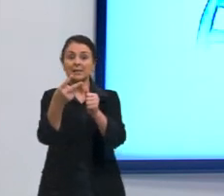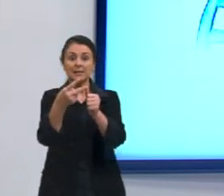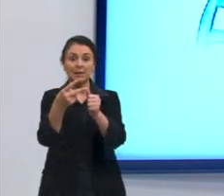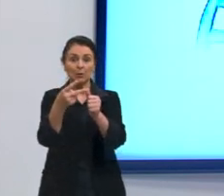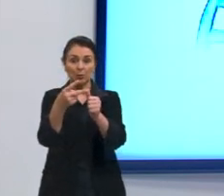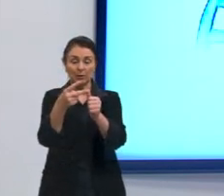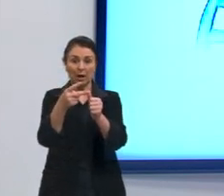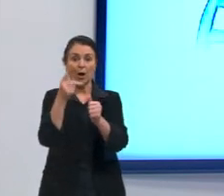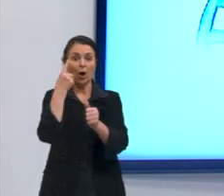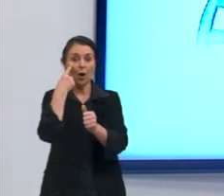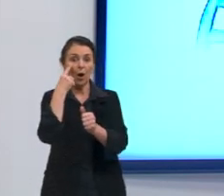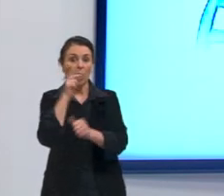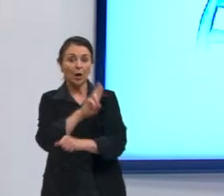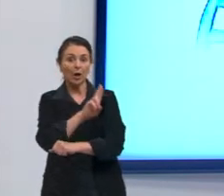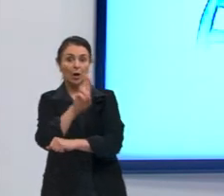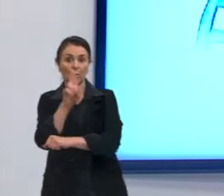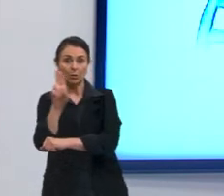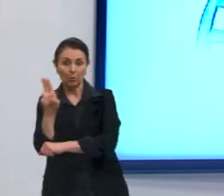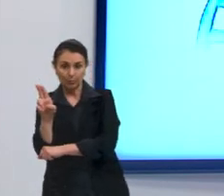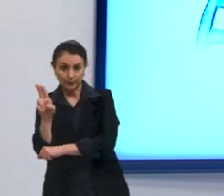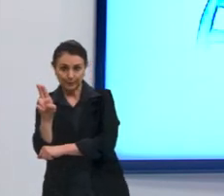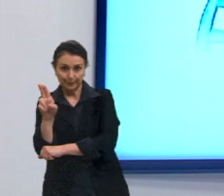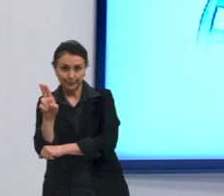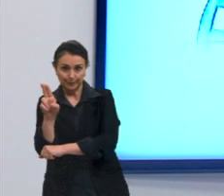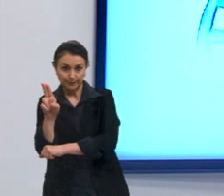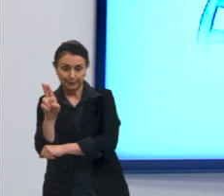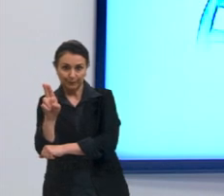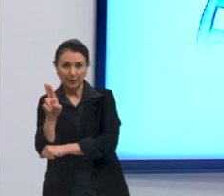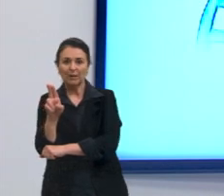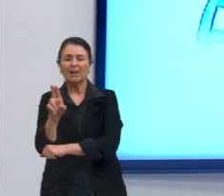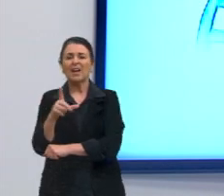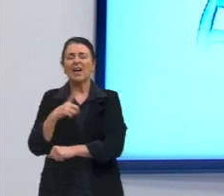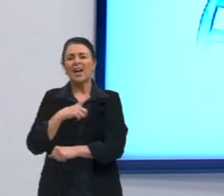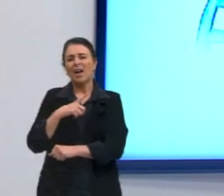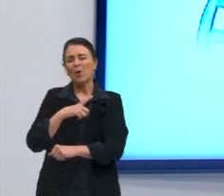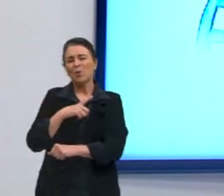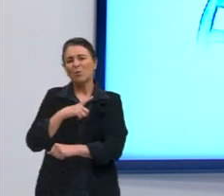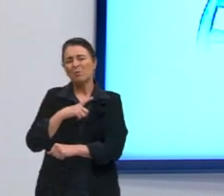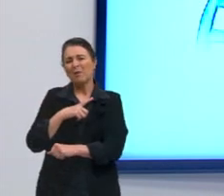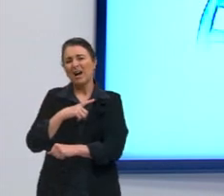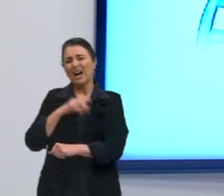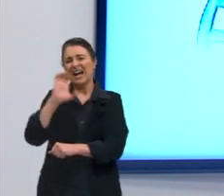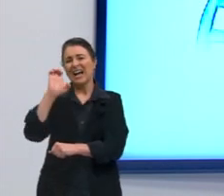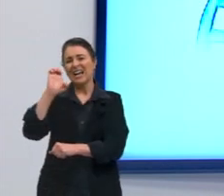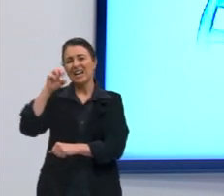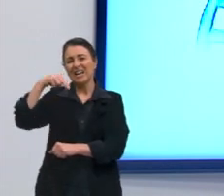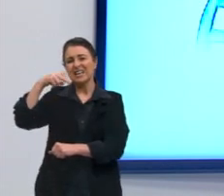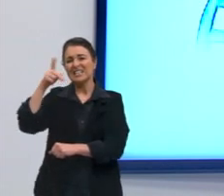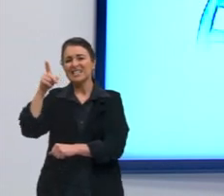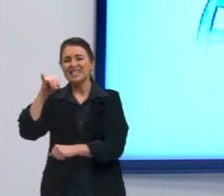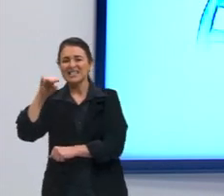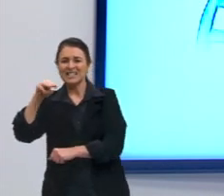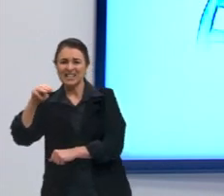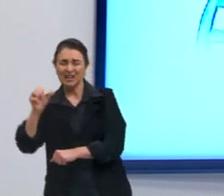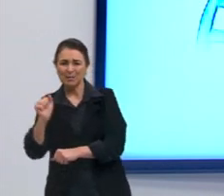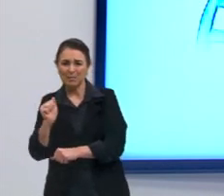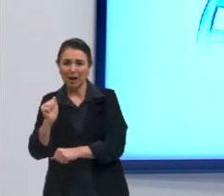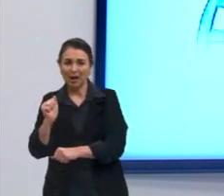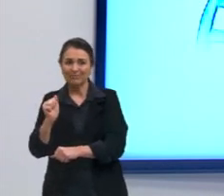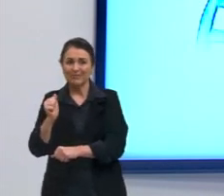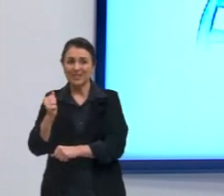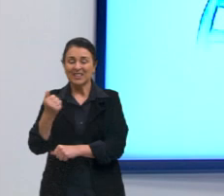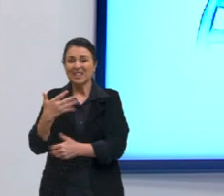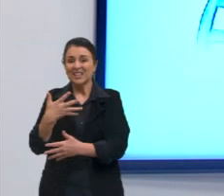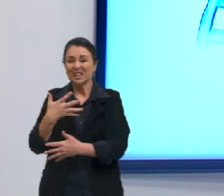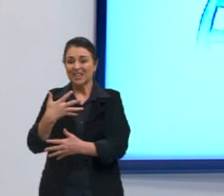que é produtora de carbapenase é uma enzima então que vai estar inibindo a ação do